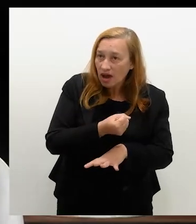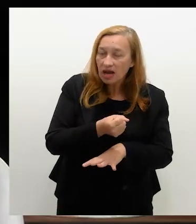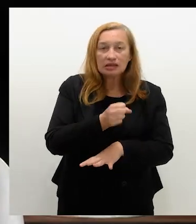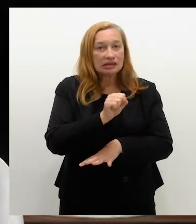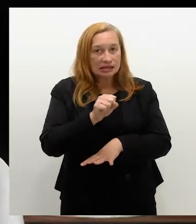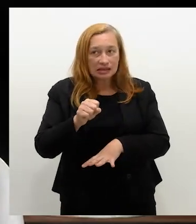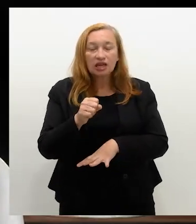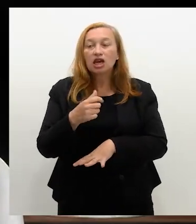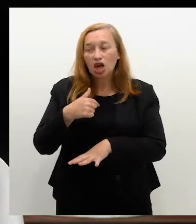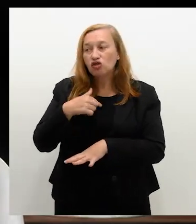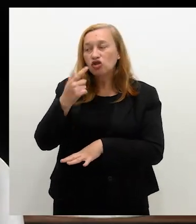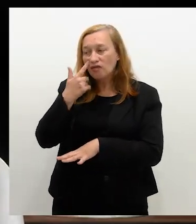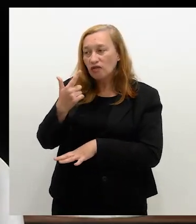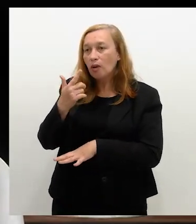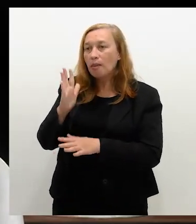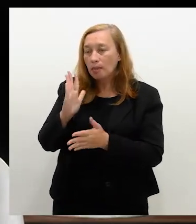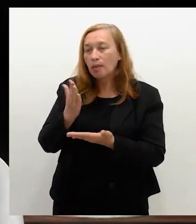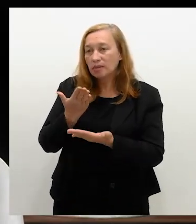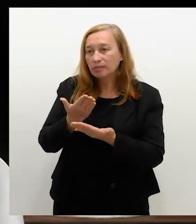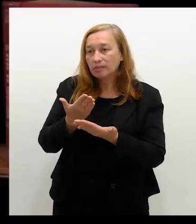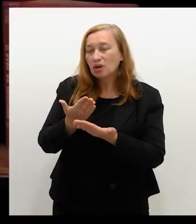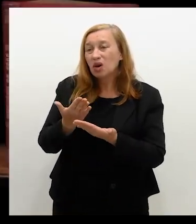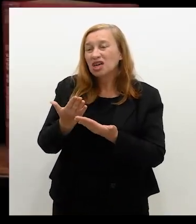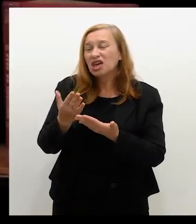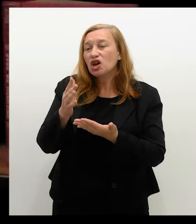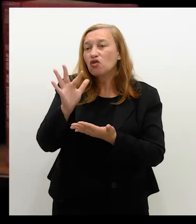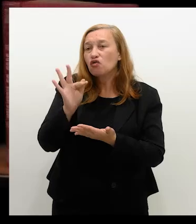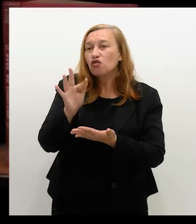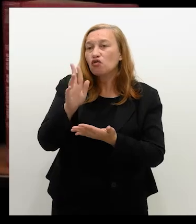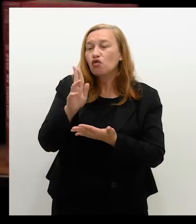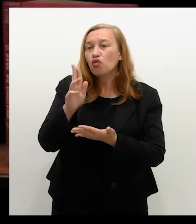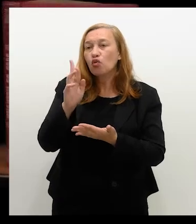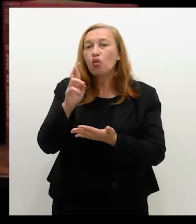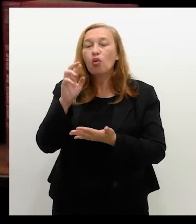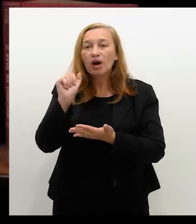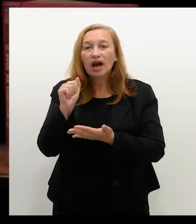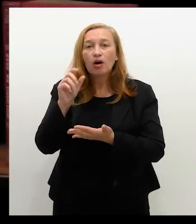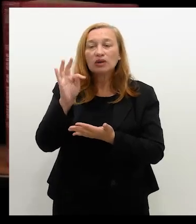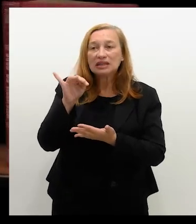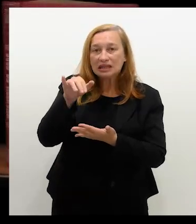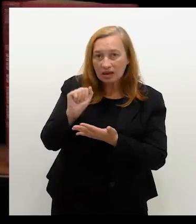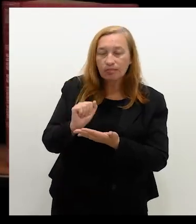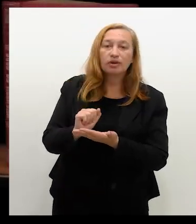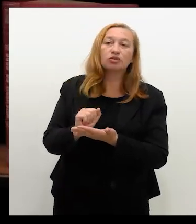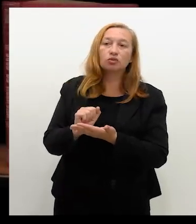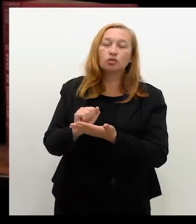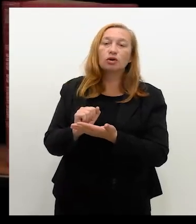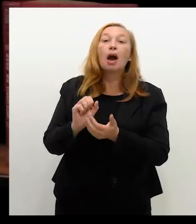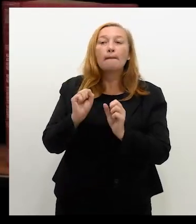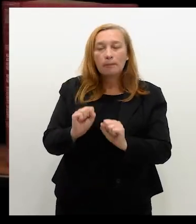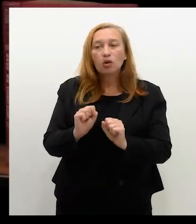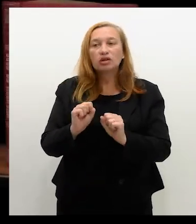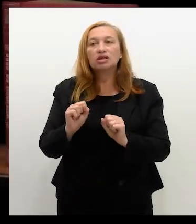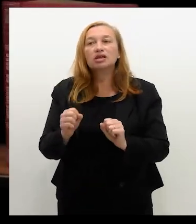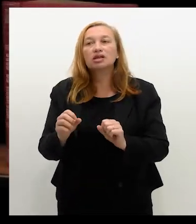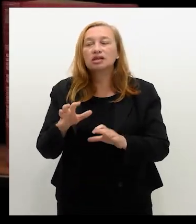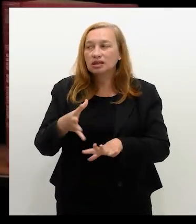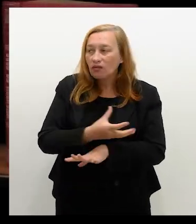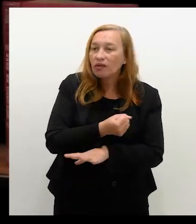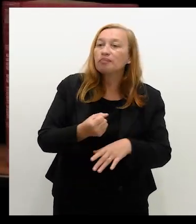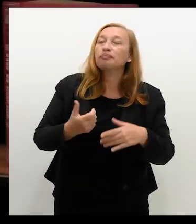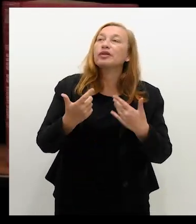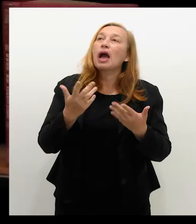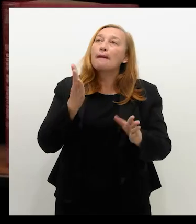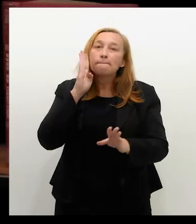não ficou com deficiência auditiva. Sim. Então, isso depende muito, tá? O tímpano, ele se recupera, principalmente quando a gente